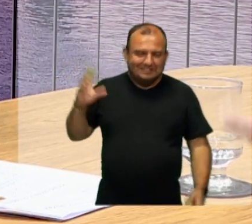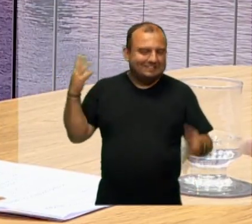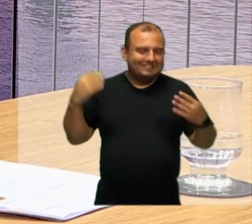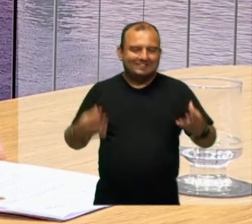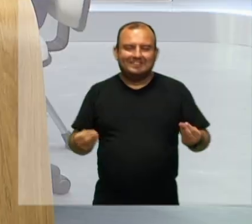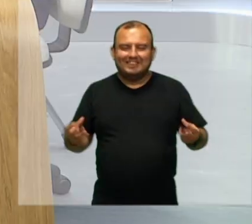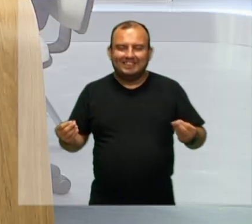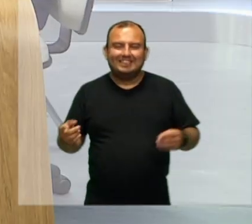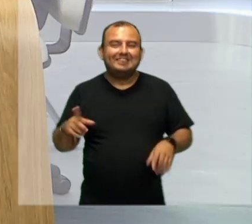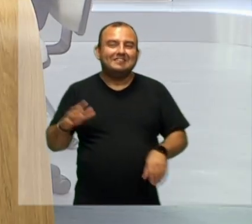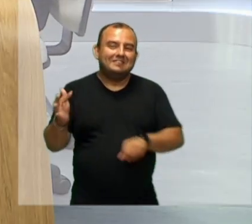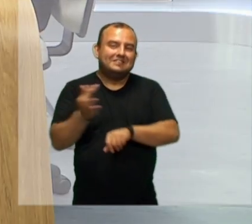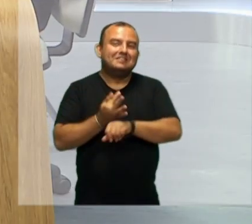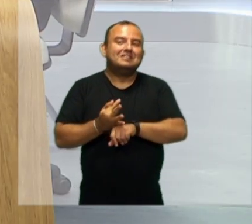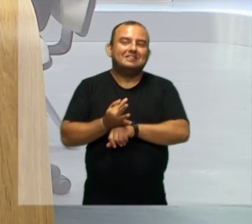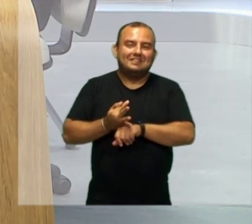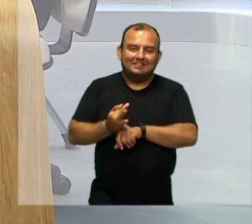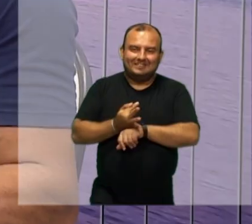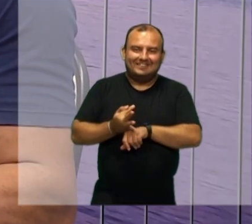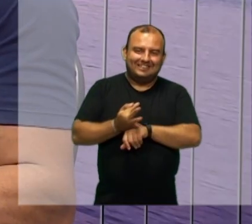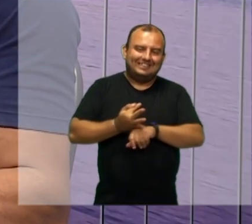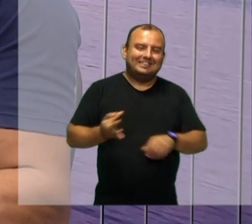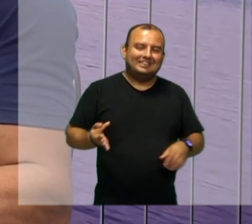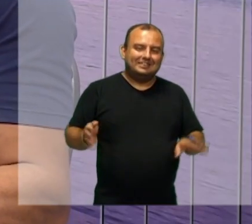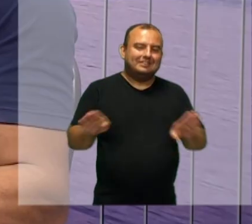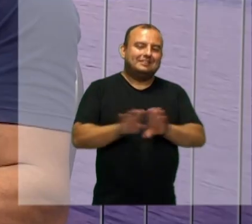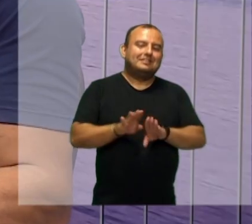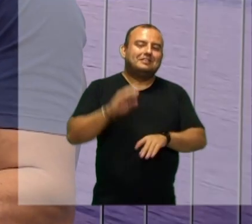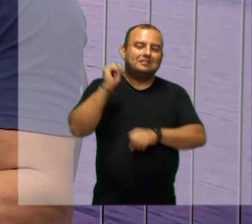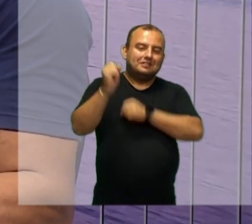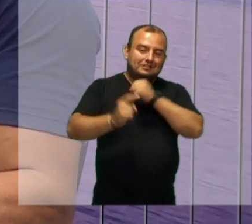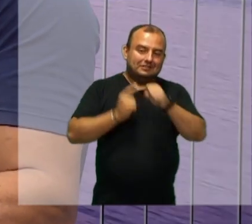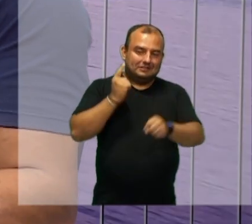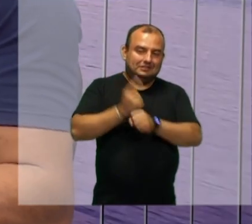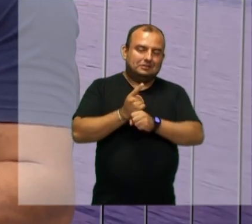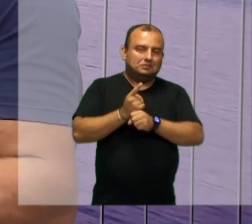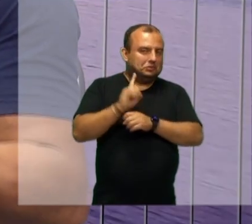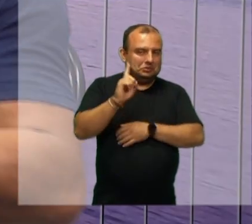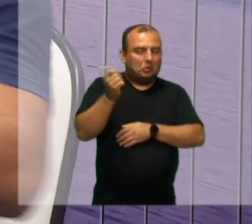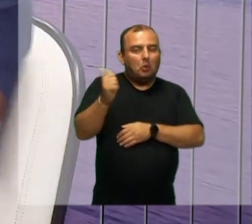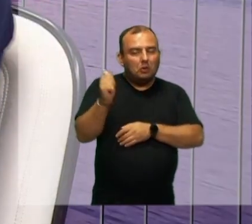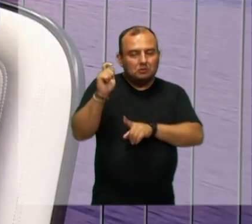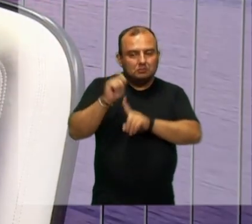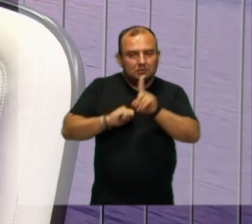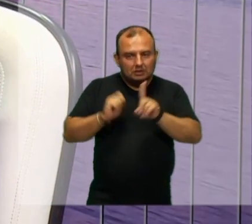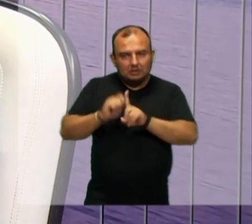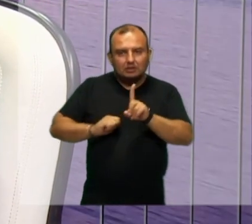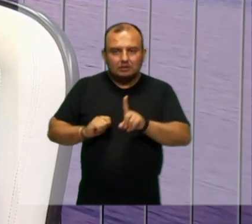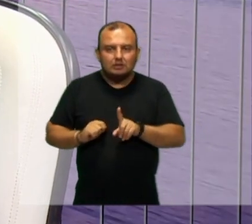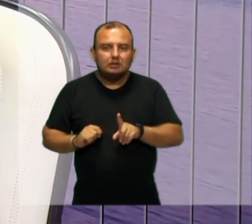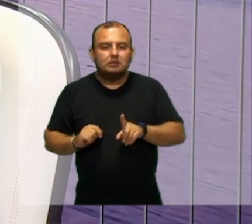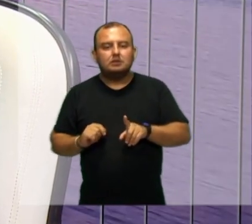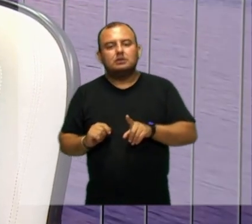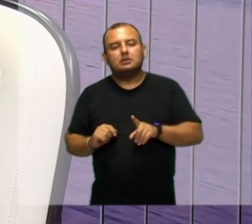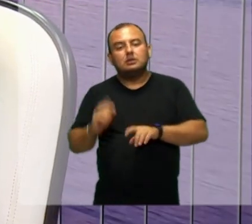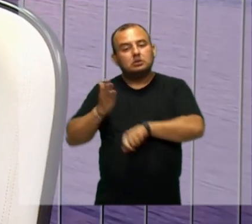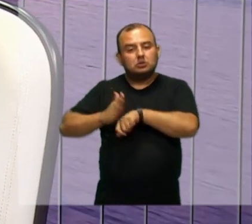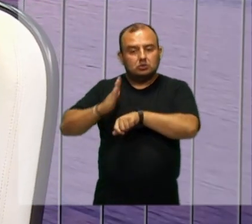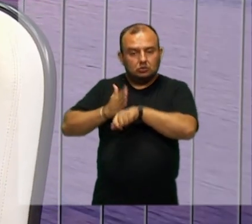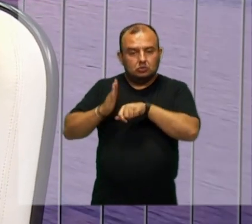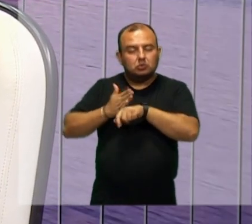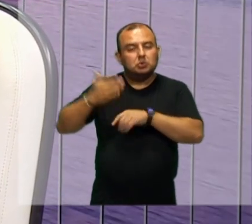aí eu pego férias. Depois de um ano, 11 meses, na verdade, vai dar de